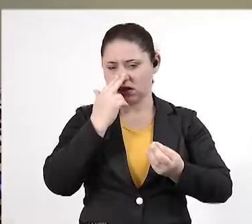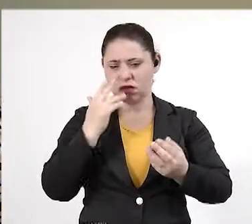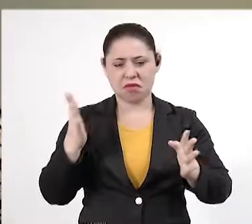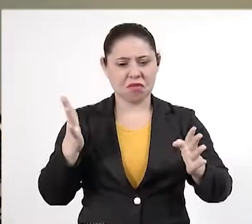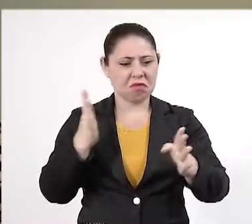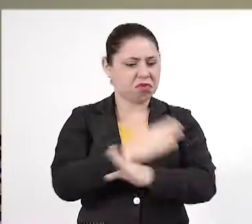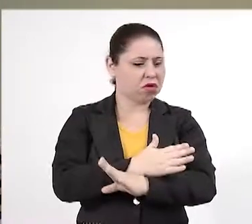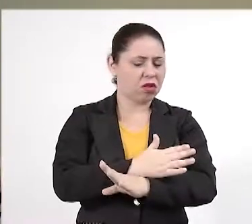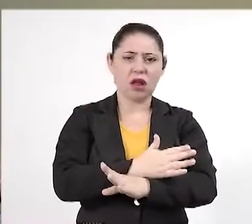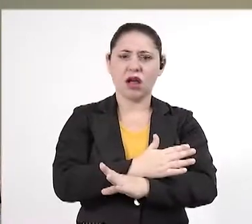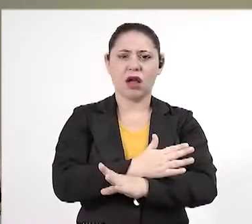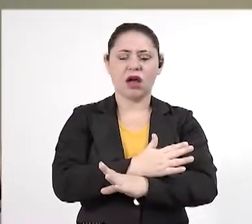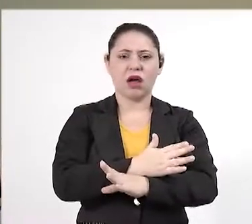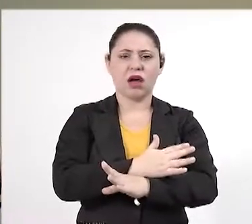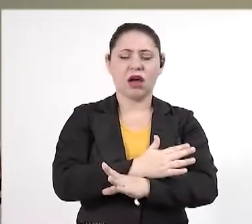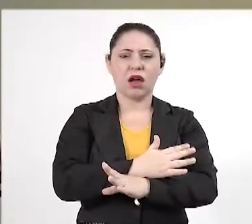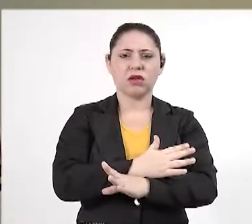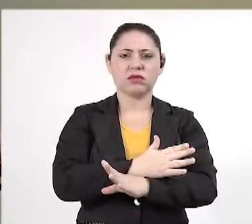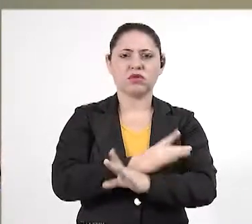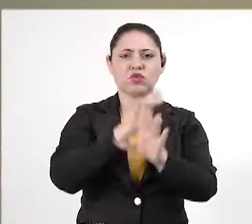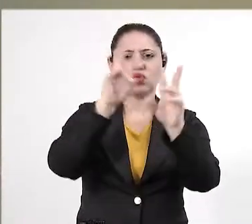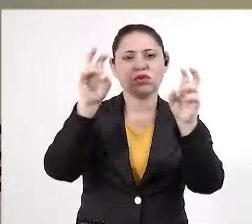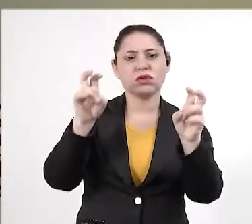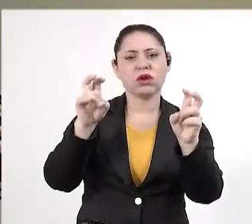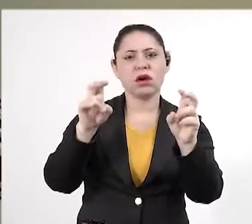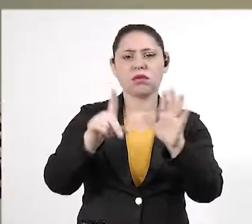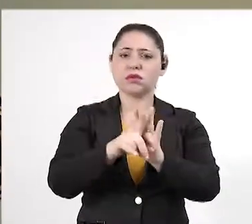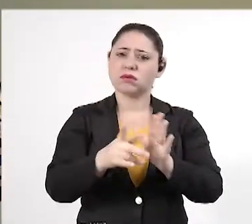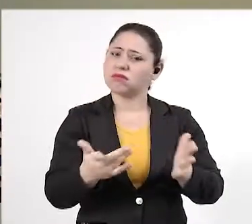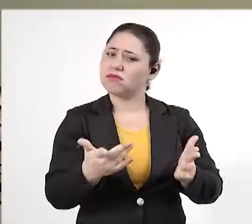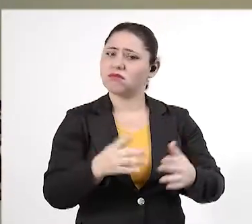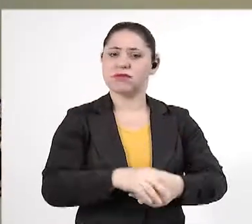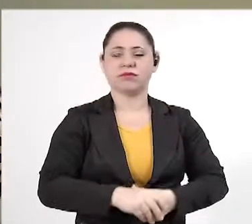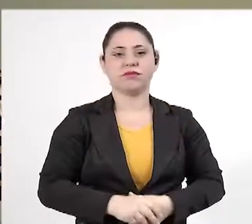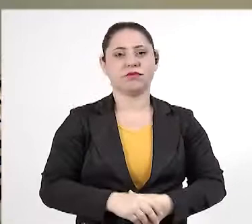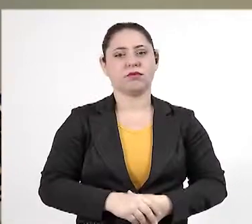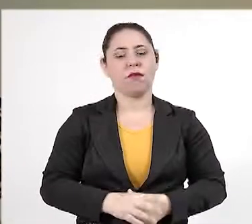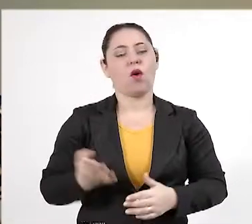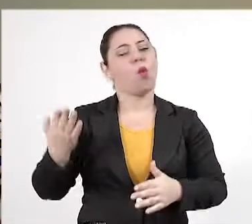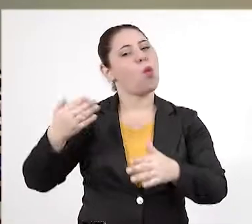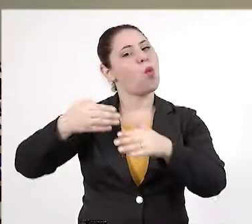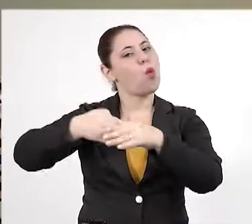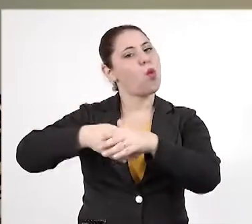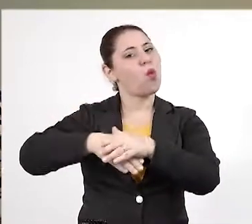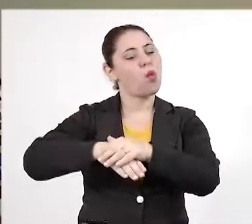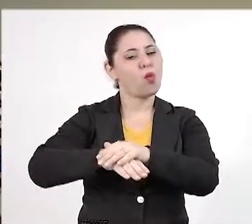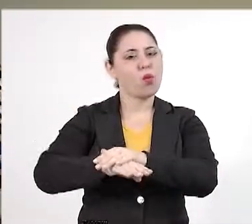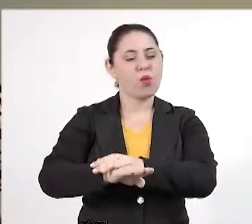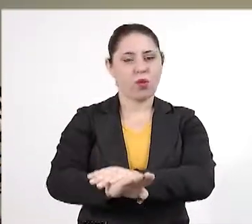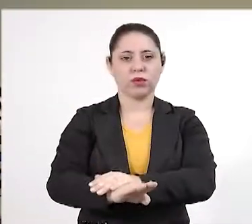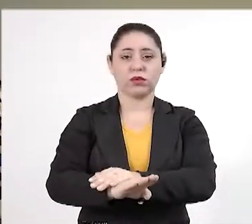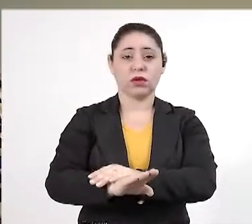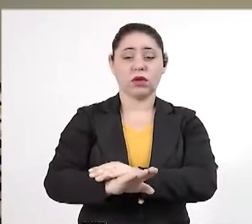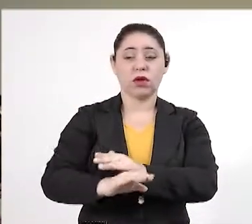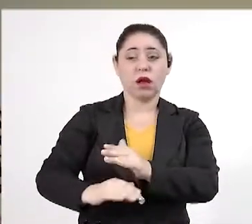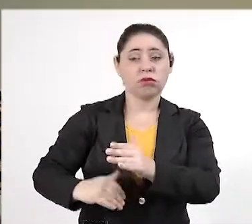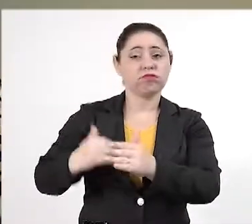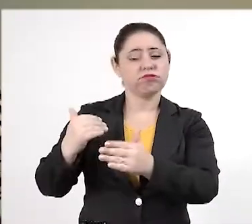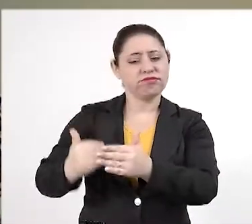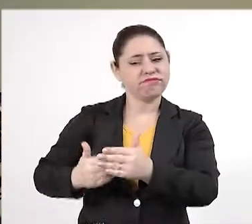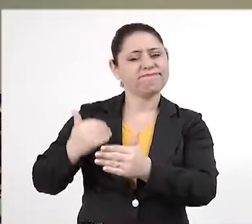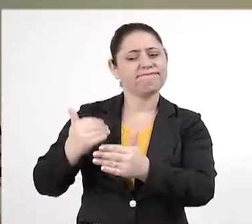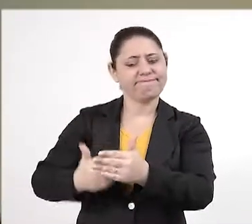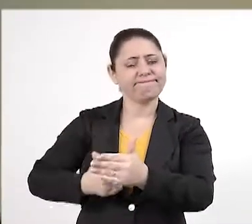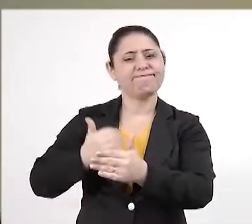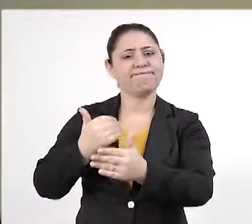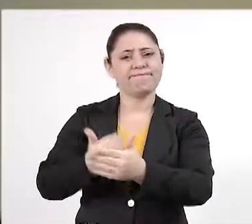desviou a finalidade da legislação. Então, agora nós vamos ver, é uma questão de costume, né? Isso, aos poucos,